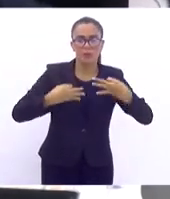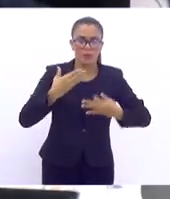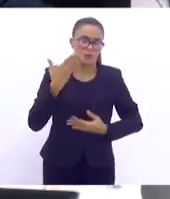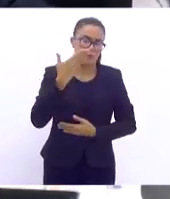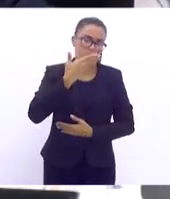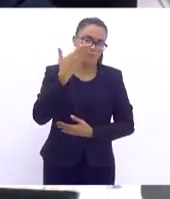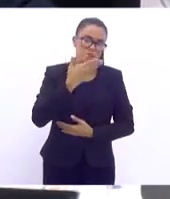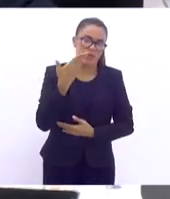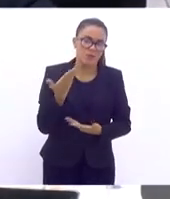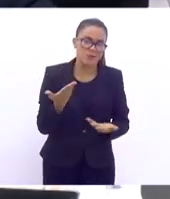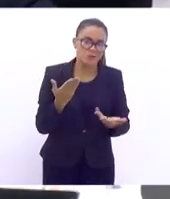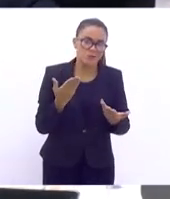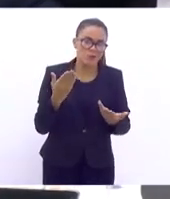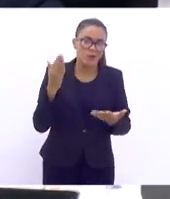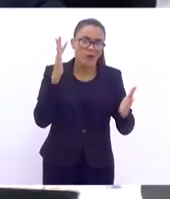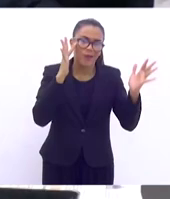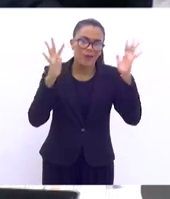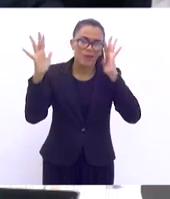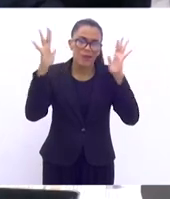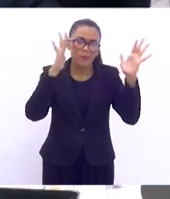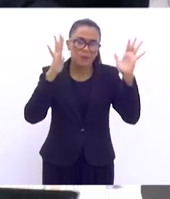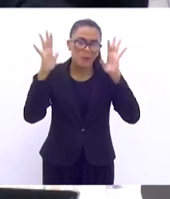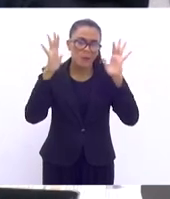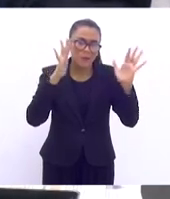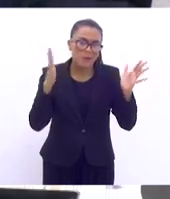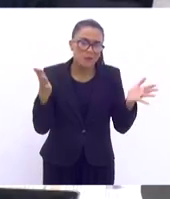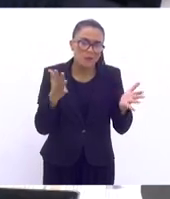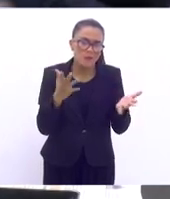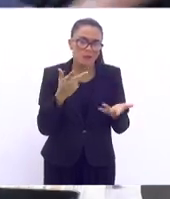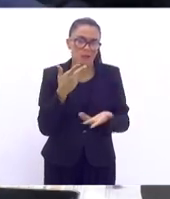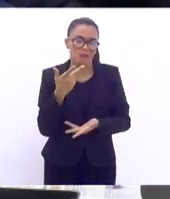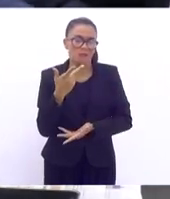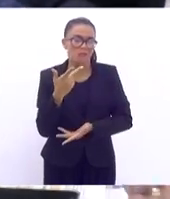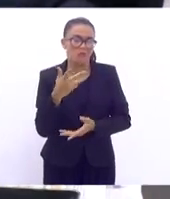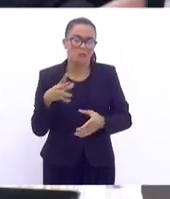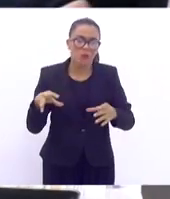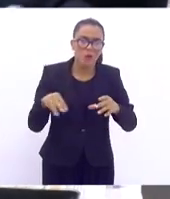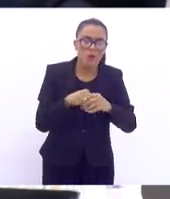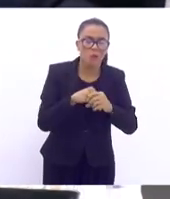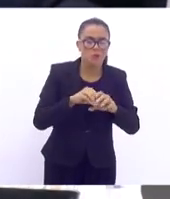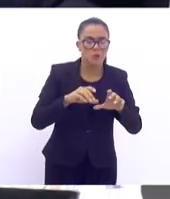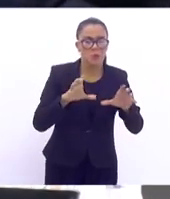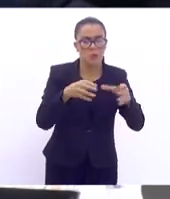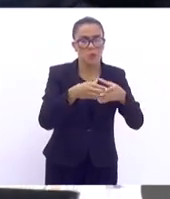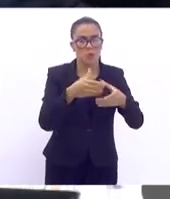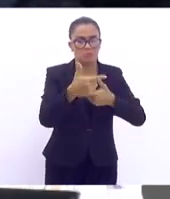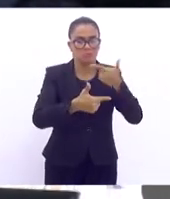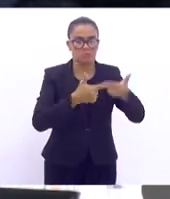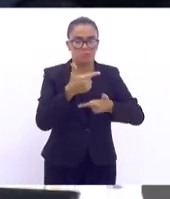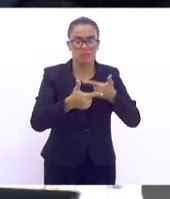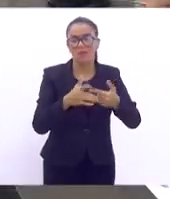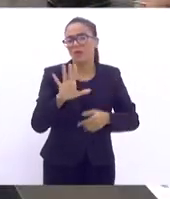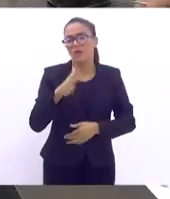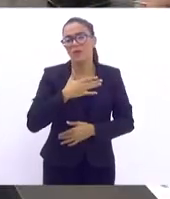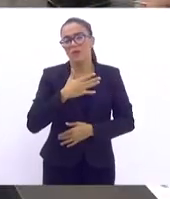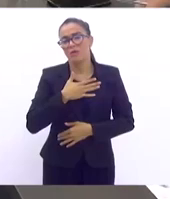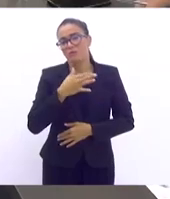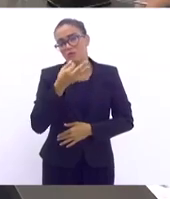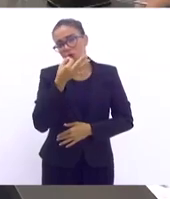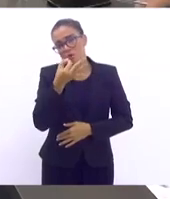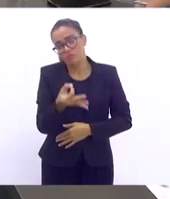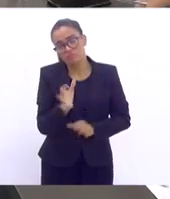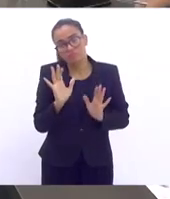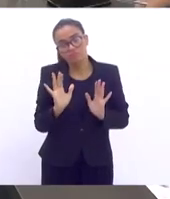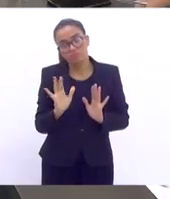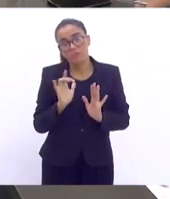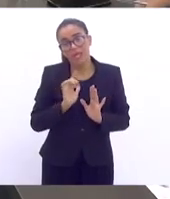hipótese e a gente não tá dando esse hipótese dele dele constituir uma frente diferente do que tá na na eu só tô sugerindo né porque eu